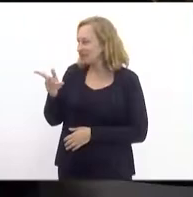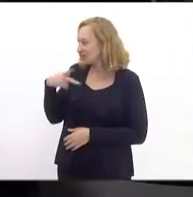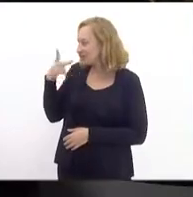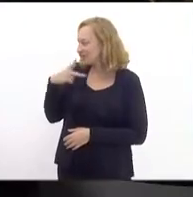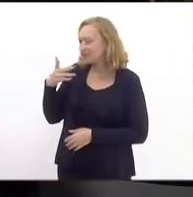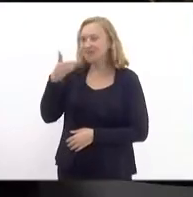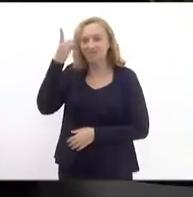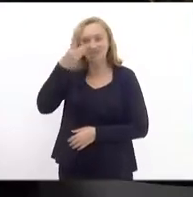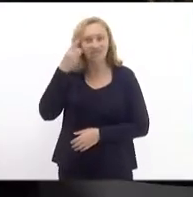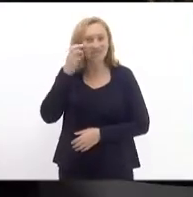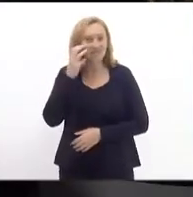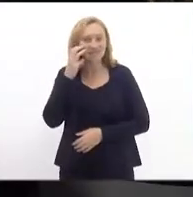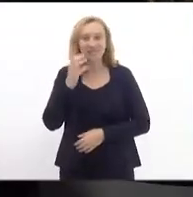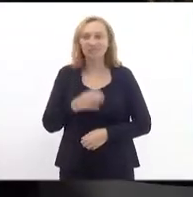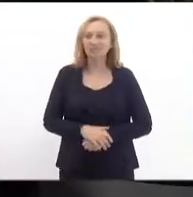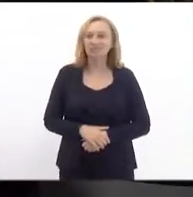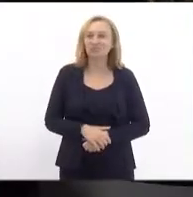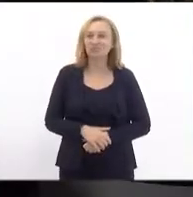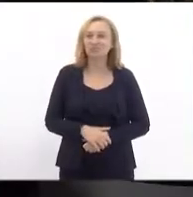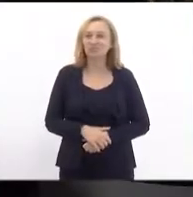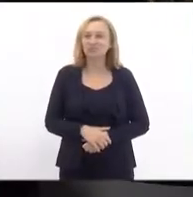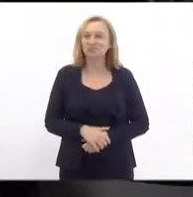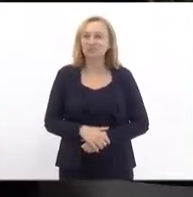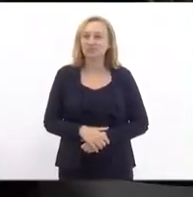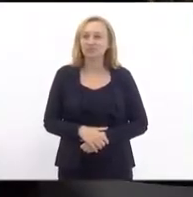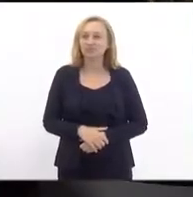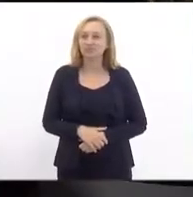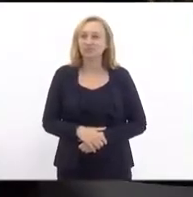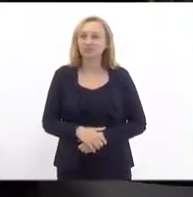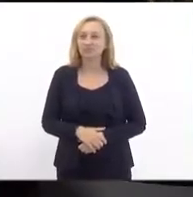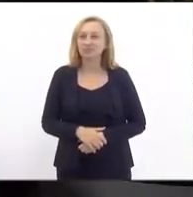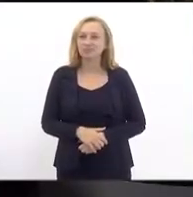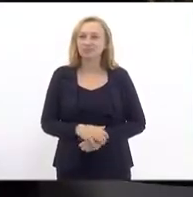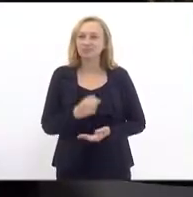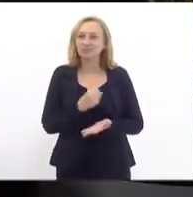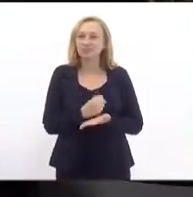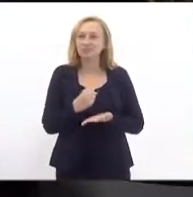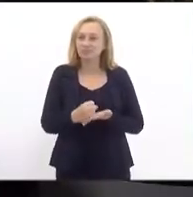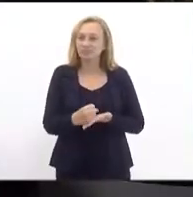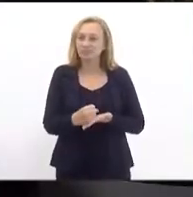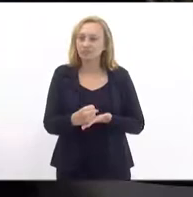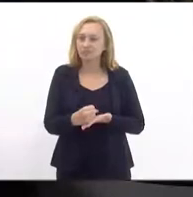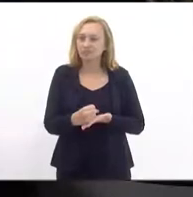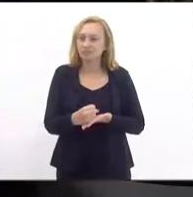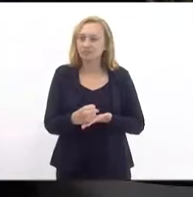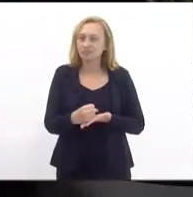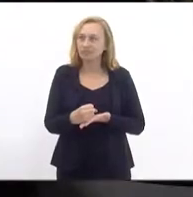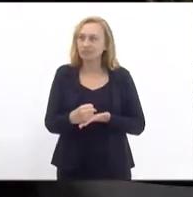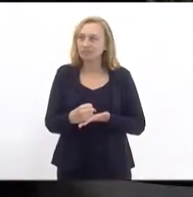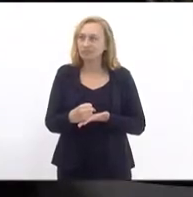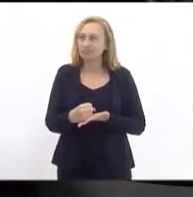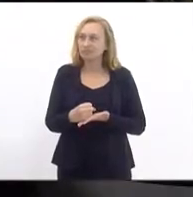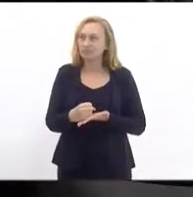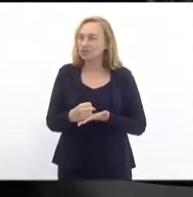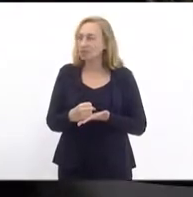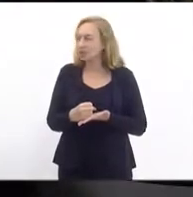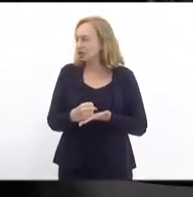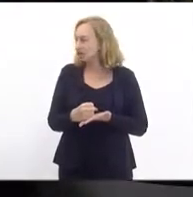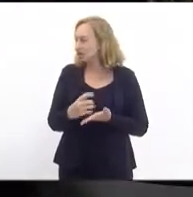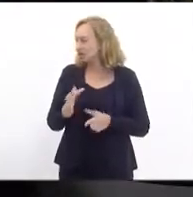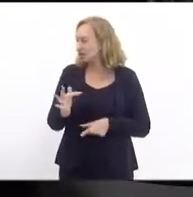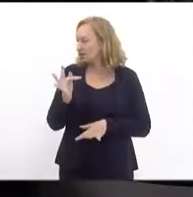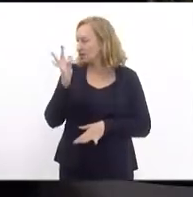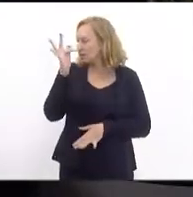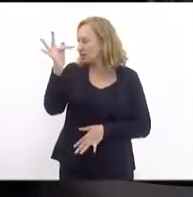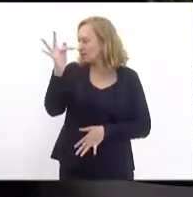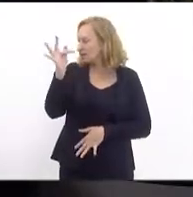deputado Valdec, a gente abre mão e faz um contrato para um futuro que, provavelmente, as pessoas que fizeram